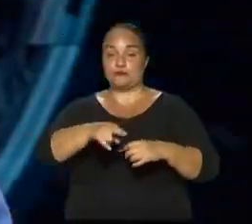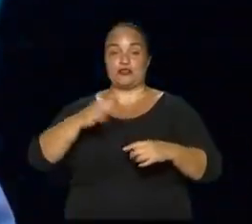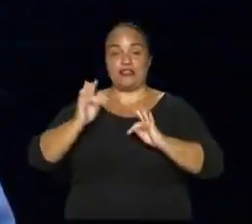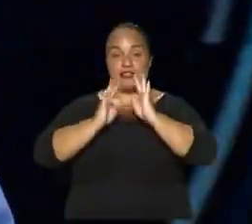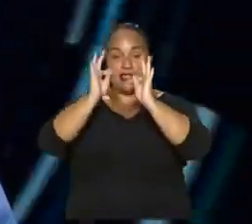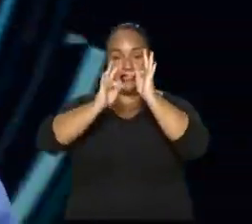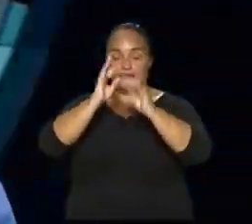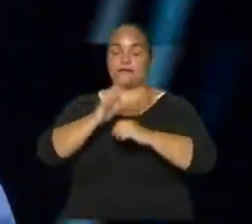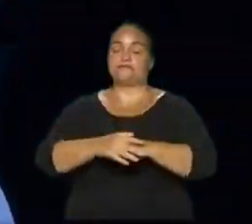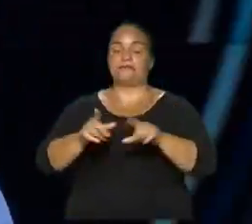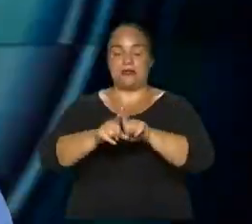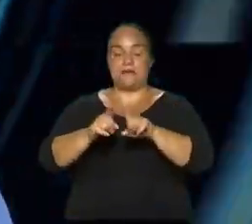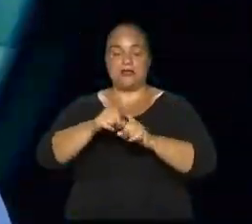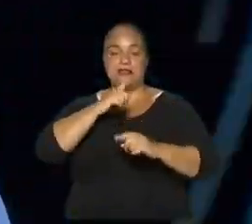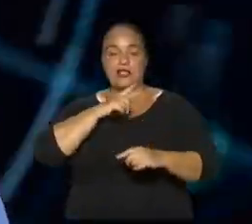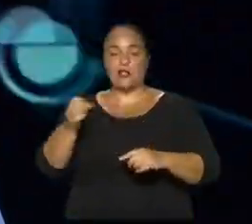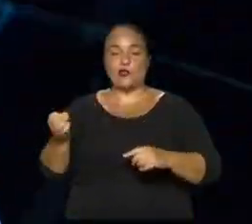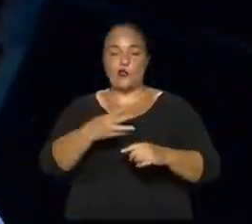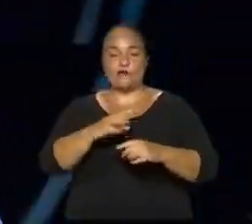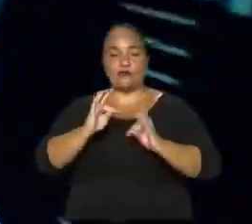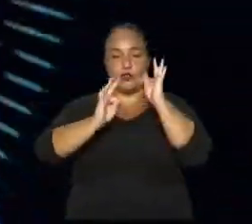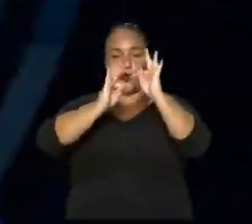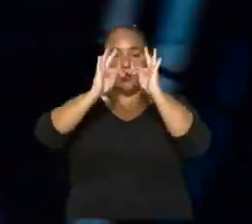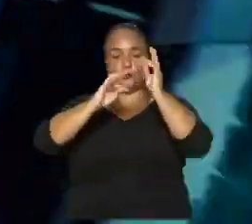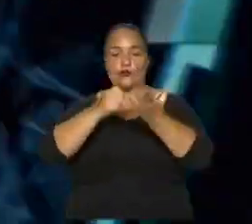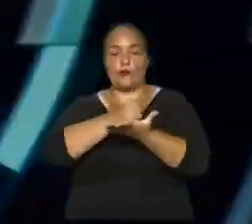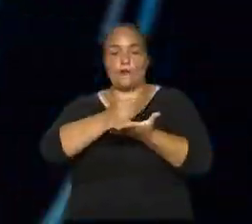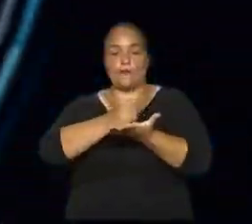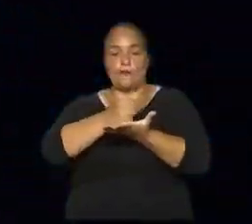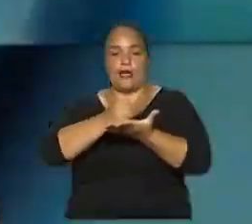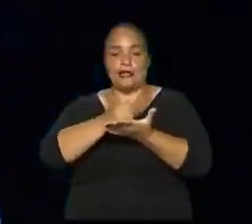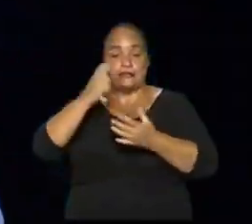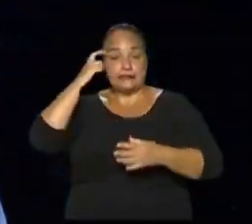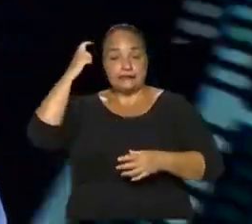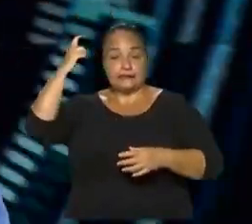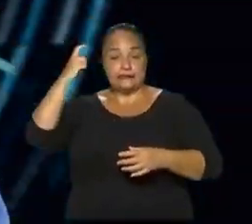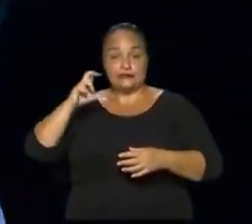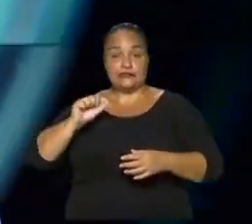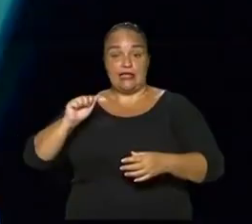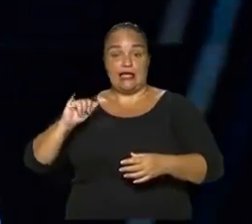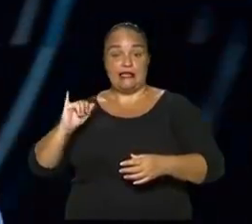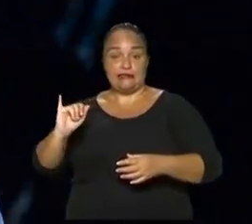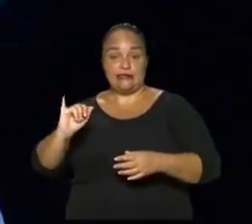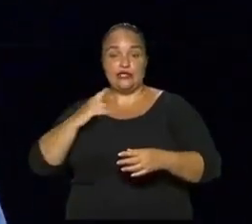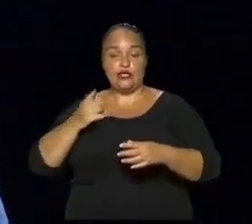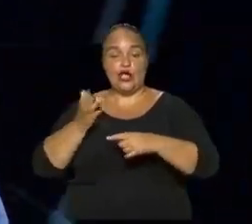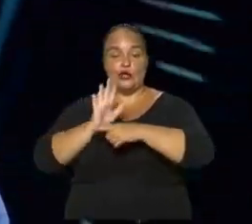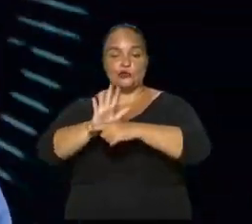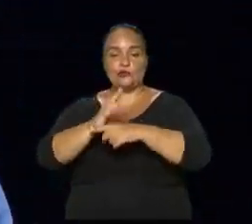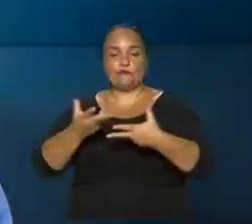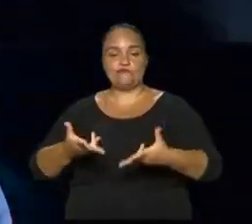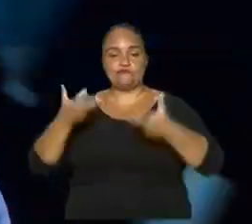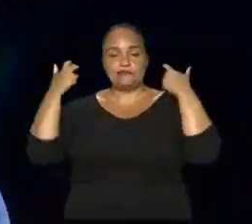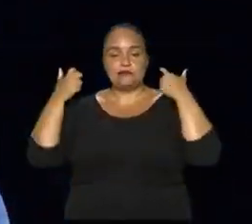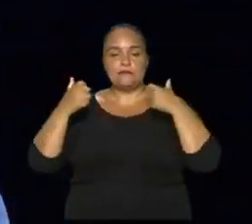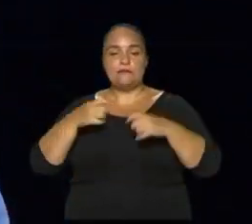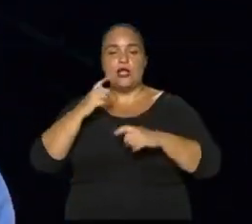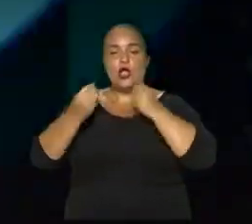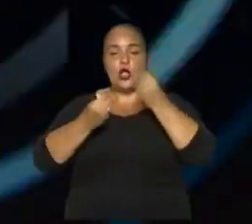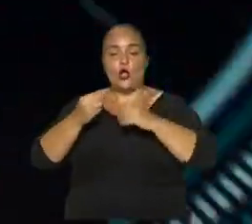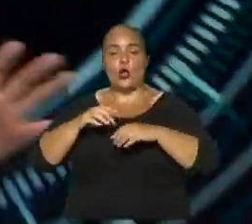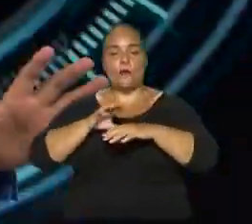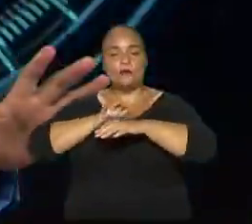tem também uma nova tecnologia baseada em inteligência artificial que ajuda a detectar casos de